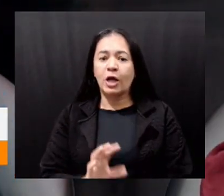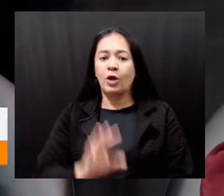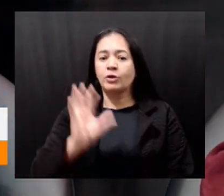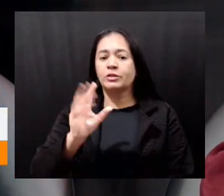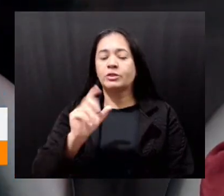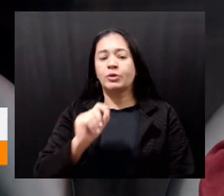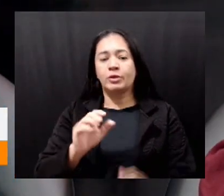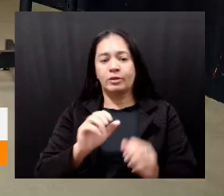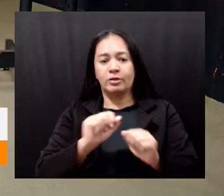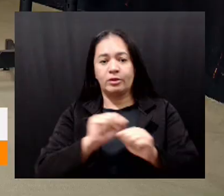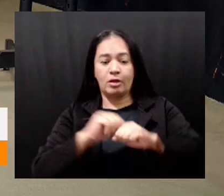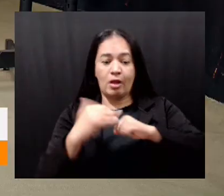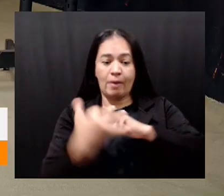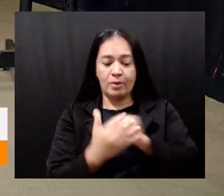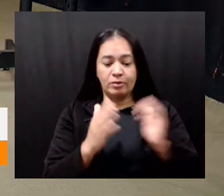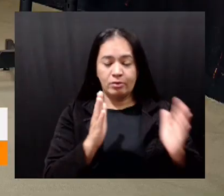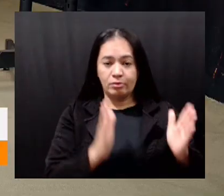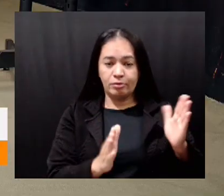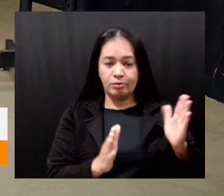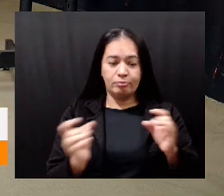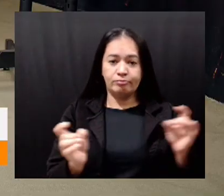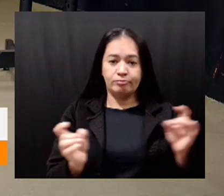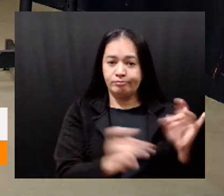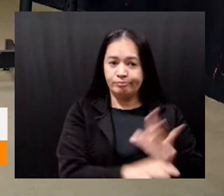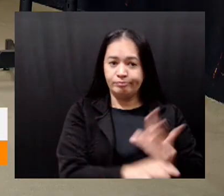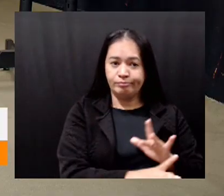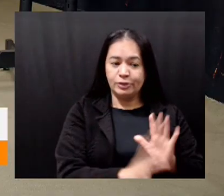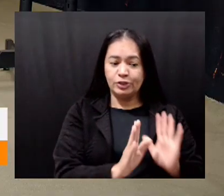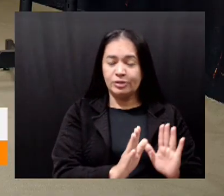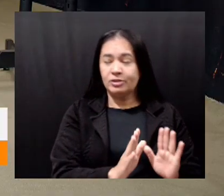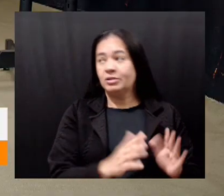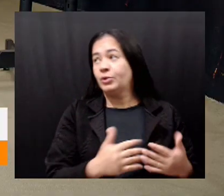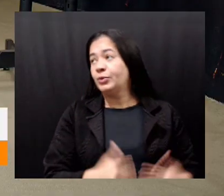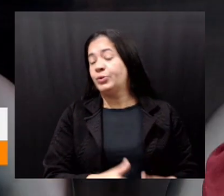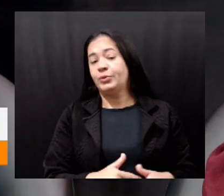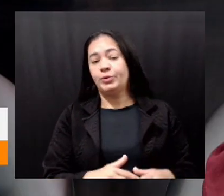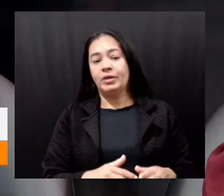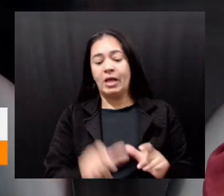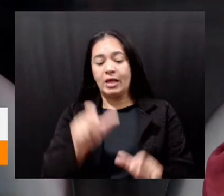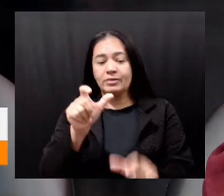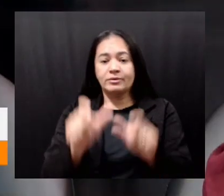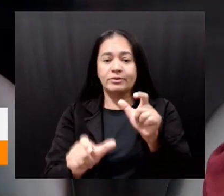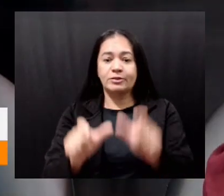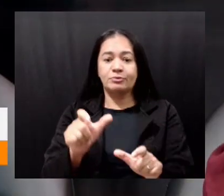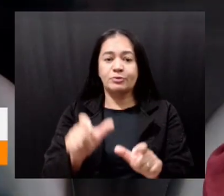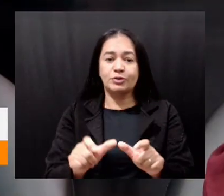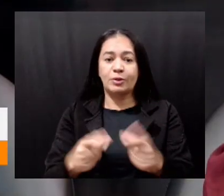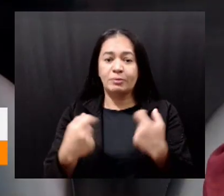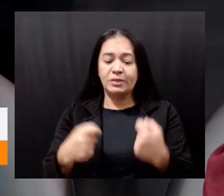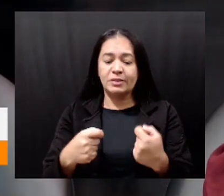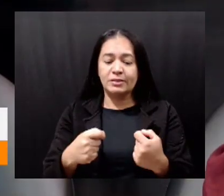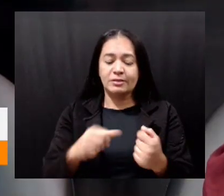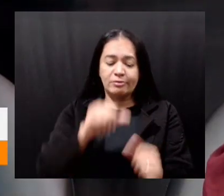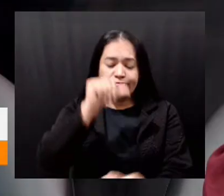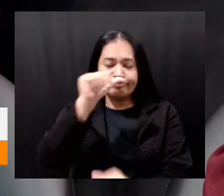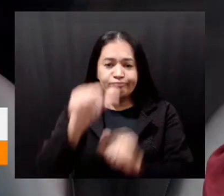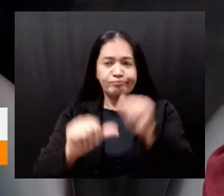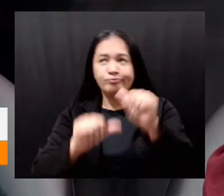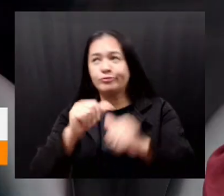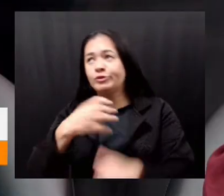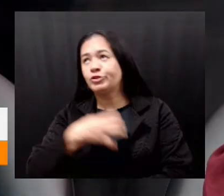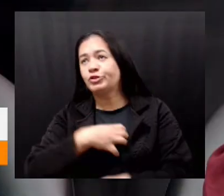a assim, pandemia foi o foi o auge, né? As pessoas tiveram que se reinventar de diversas formas, nos